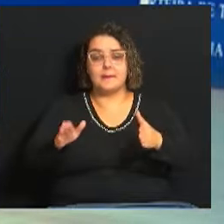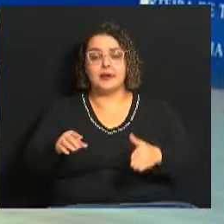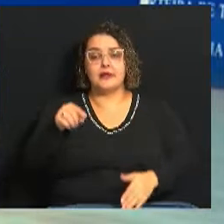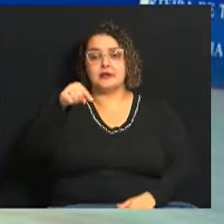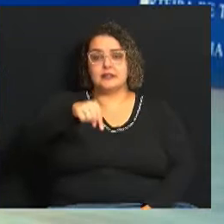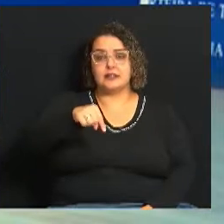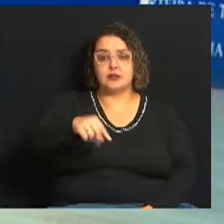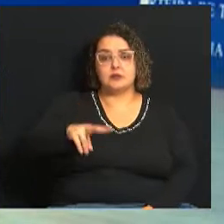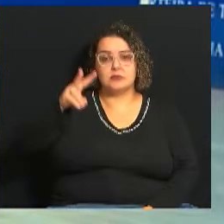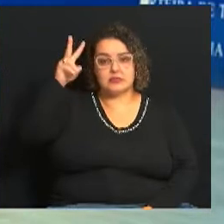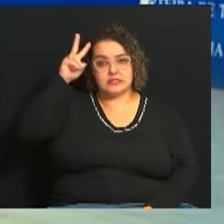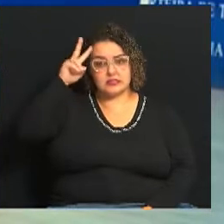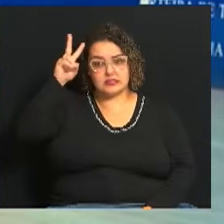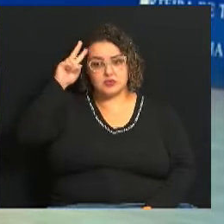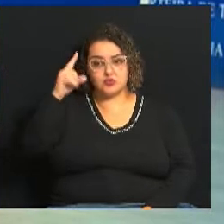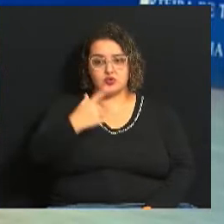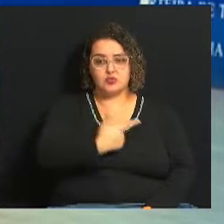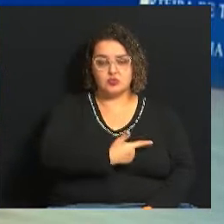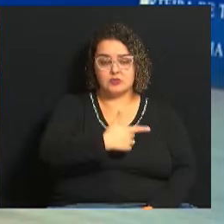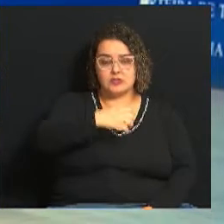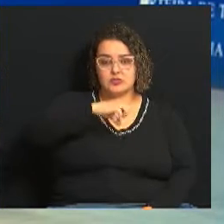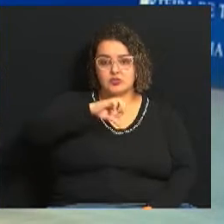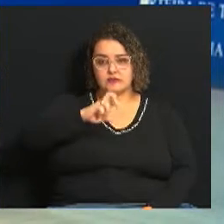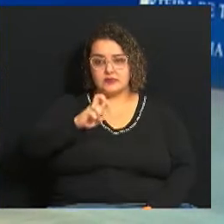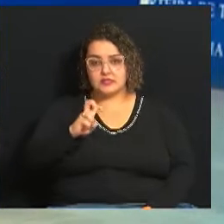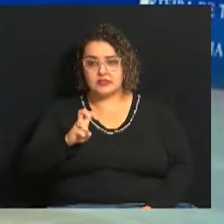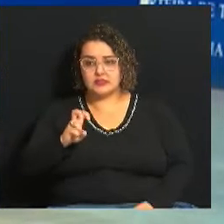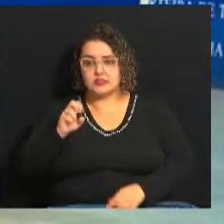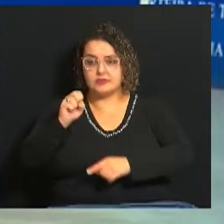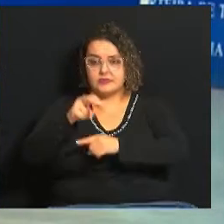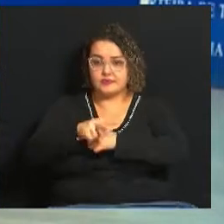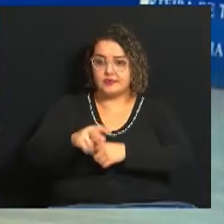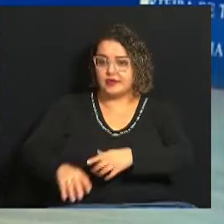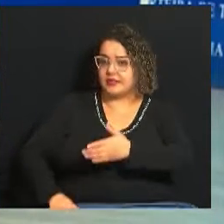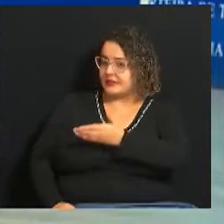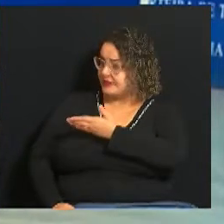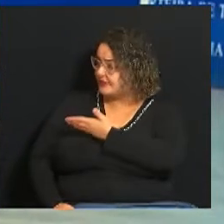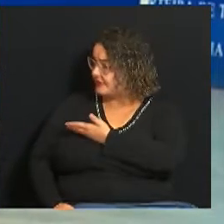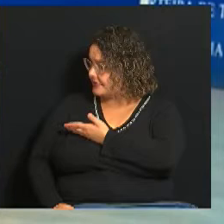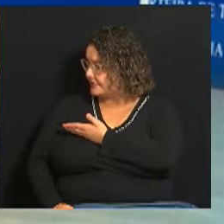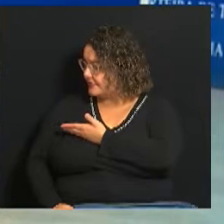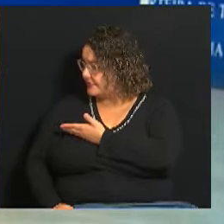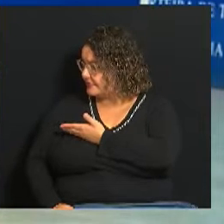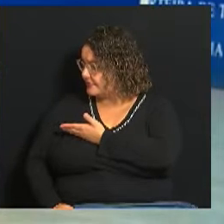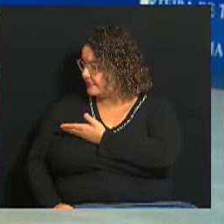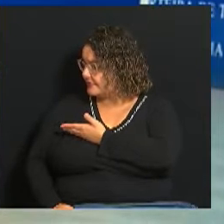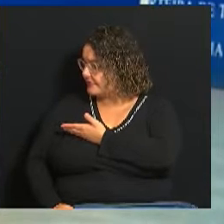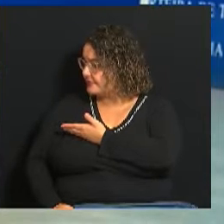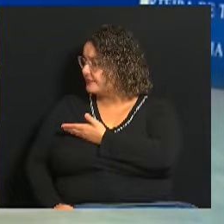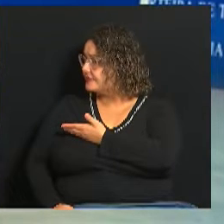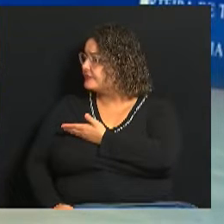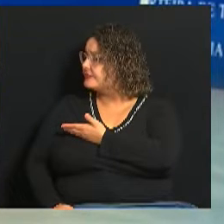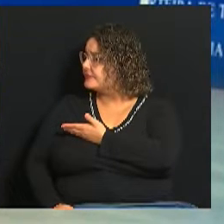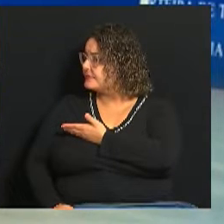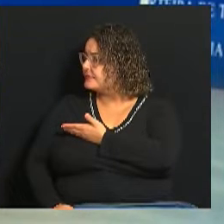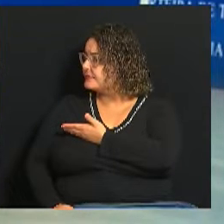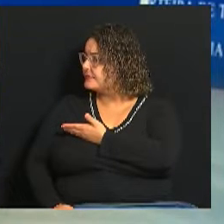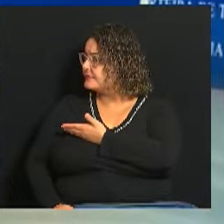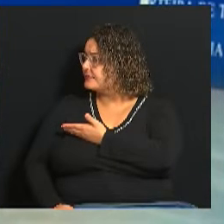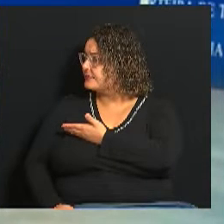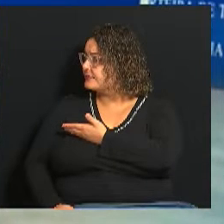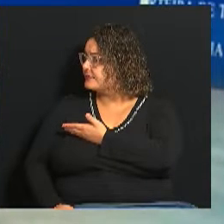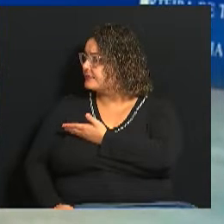dedetizador, eletricista de instalações, encanador, ferramenteiro, funileiro de veículos para